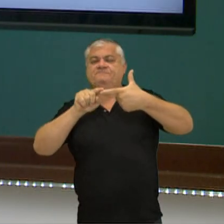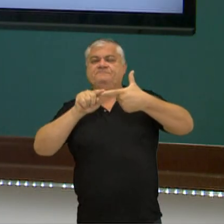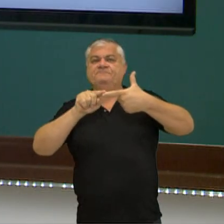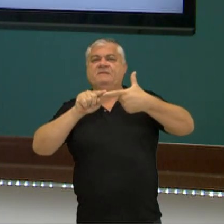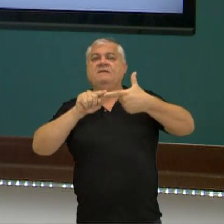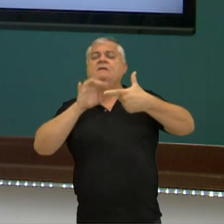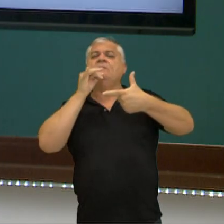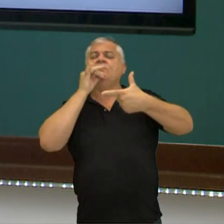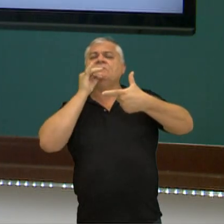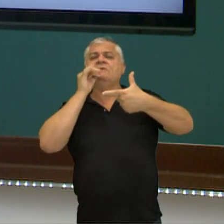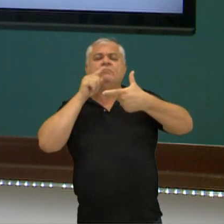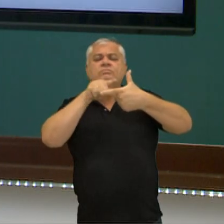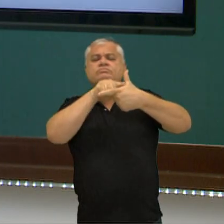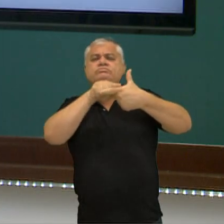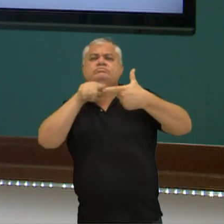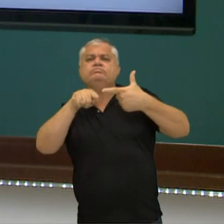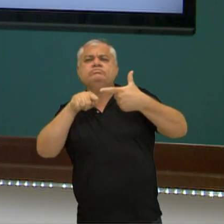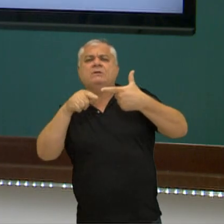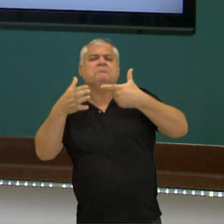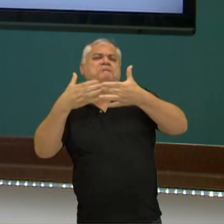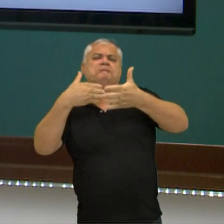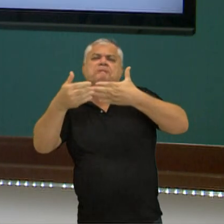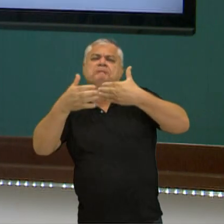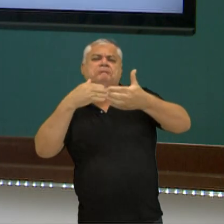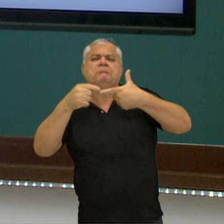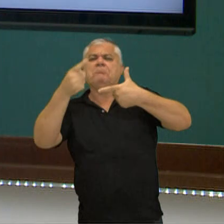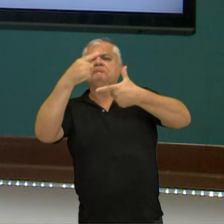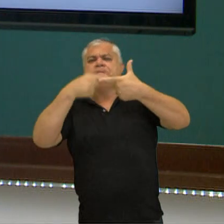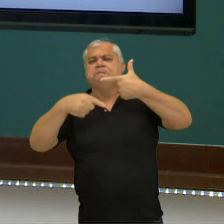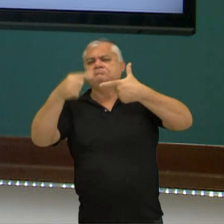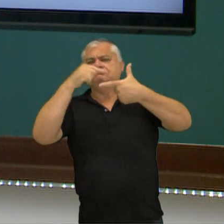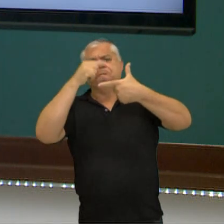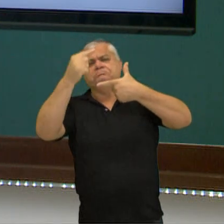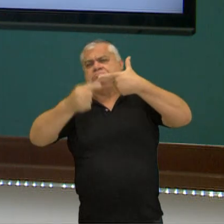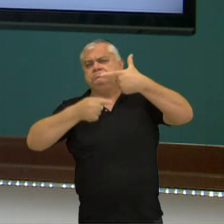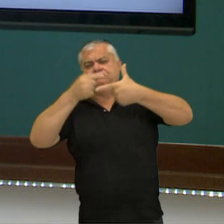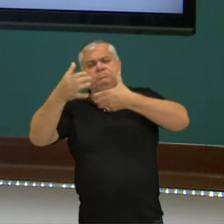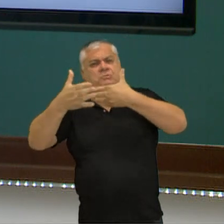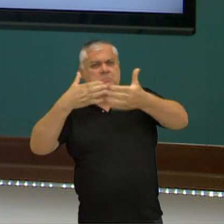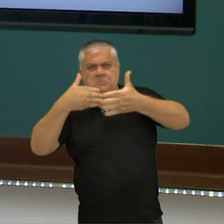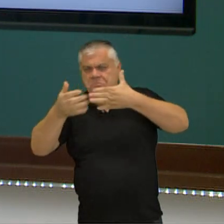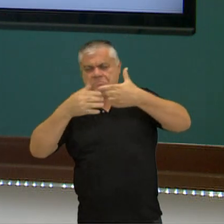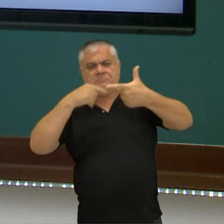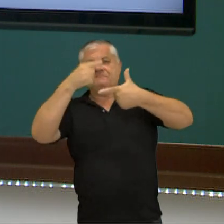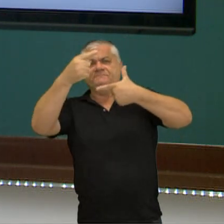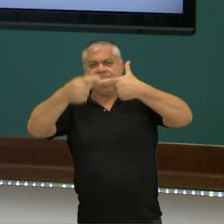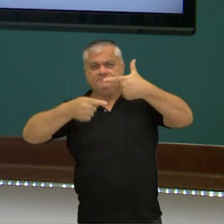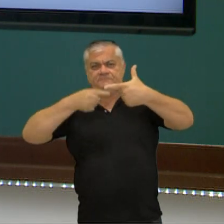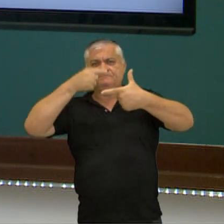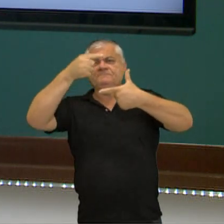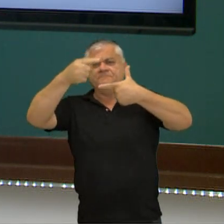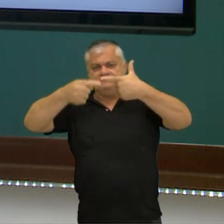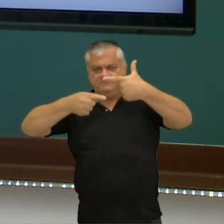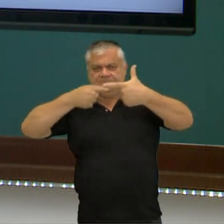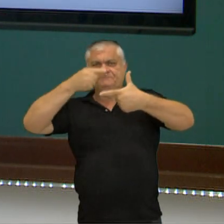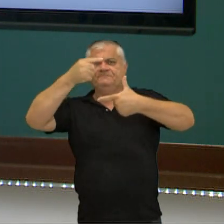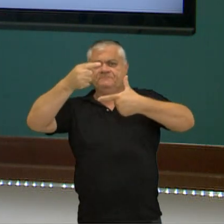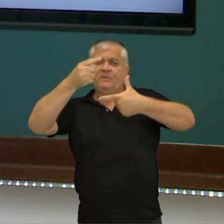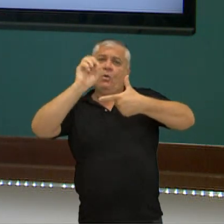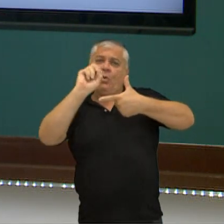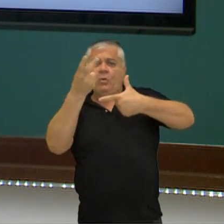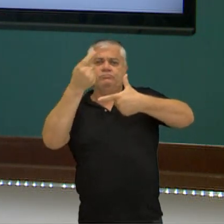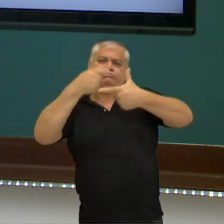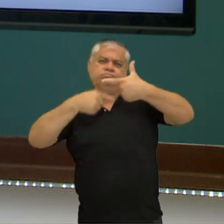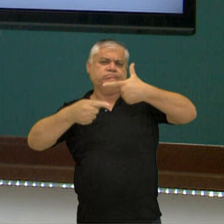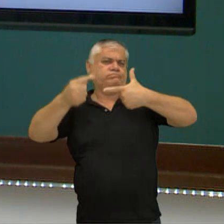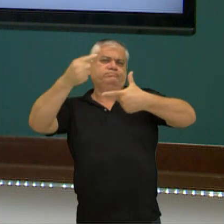X. Nesse caso, não interessa se está girando no sentido horário ou no sentido anti-horário. Então, ele vai girar aqui, por exemplo, então